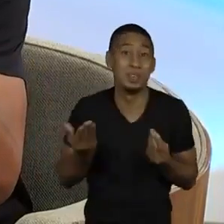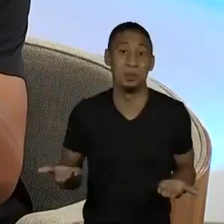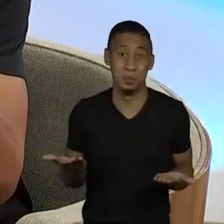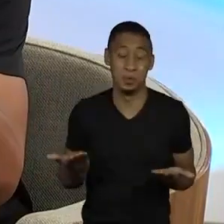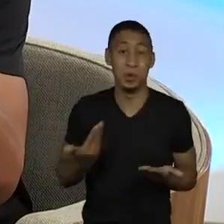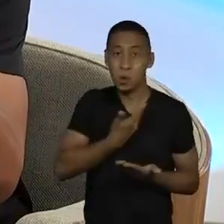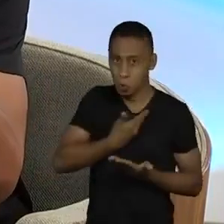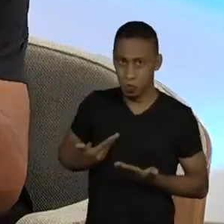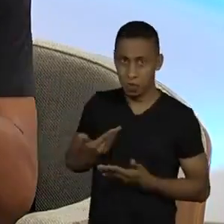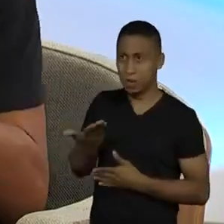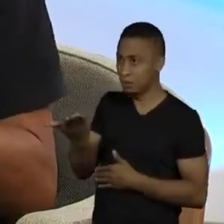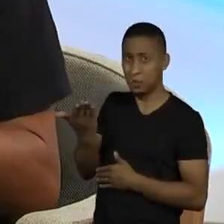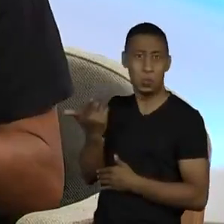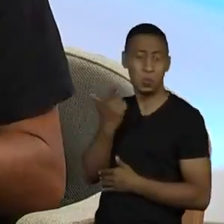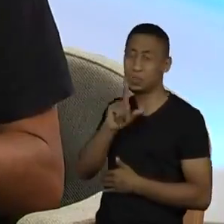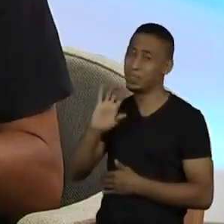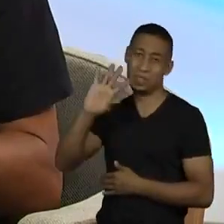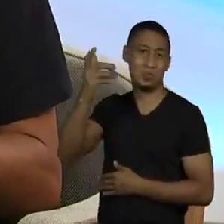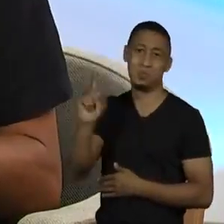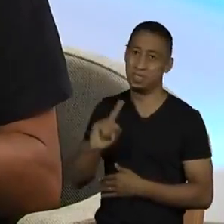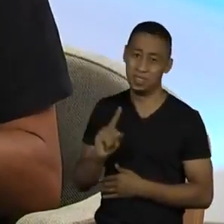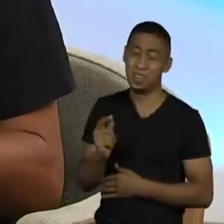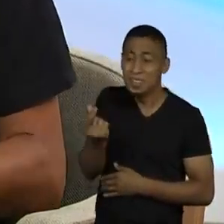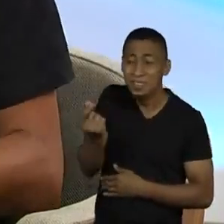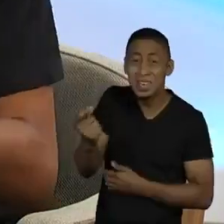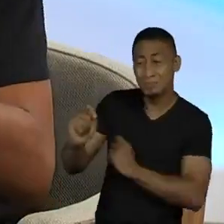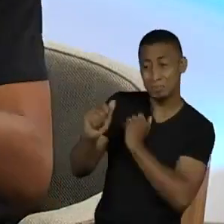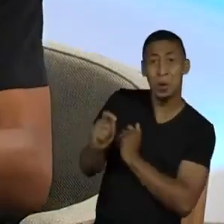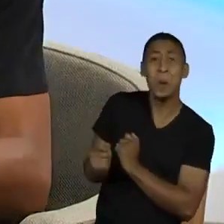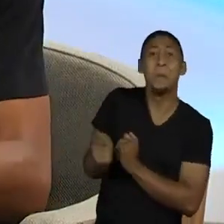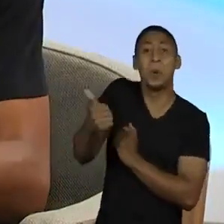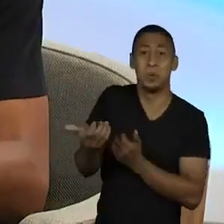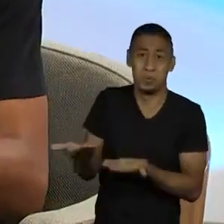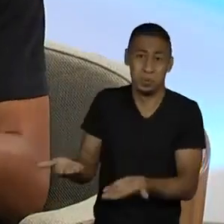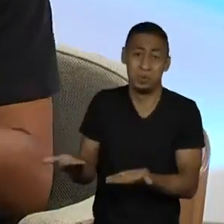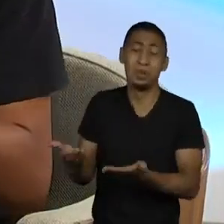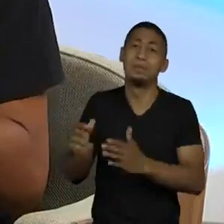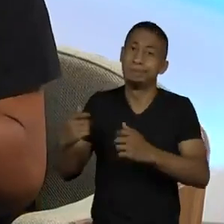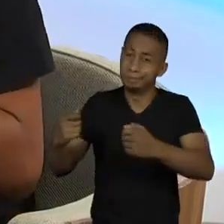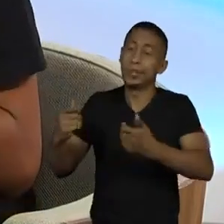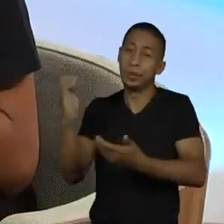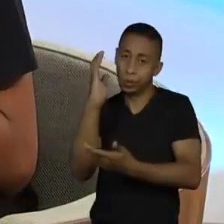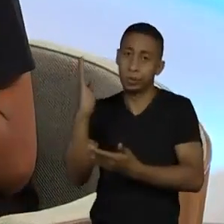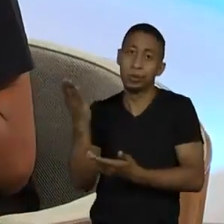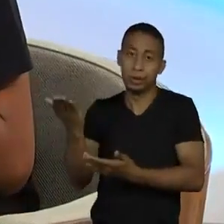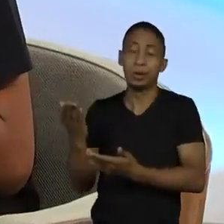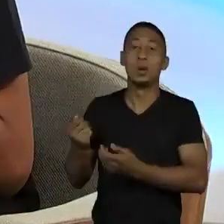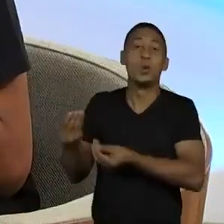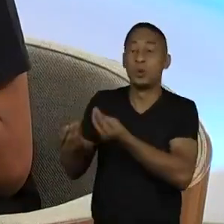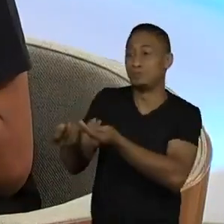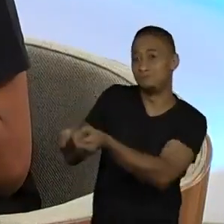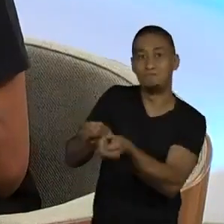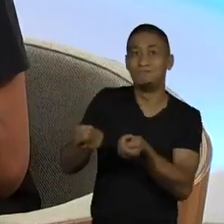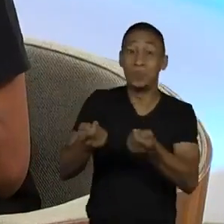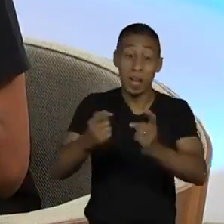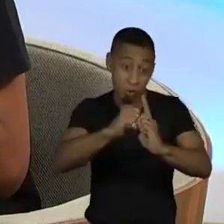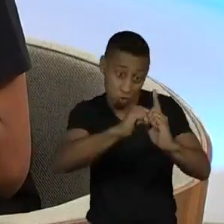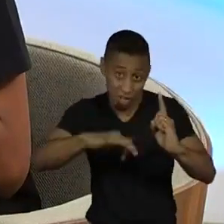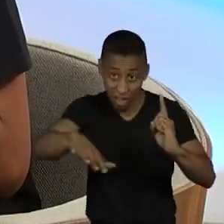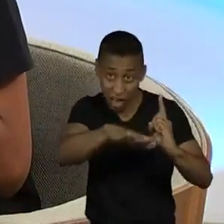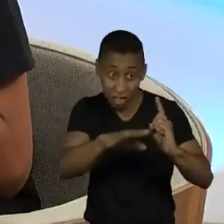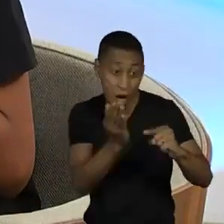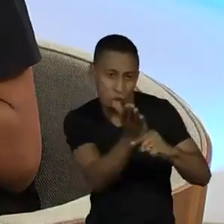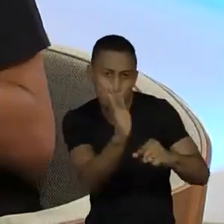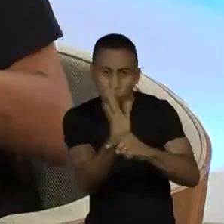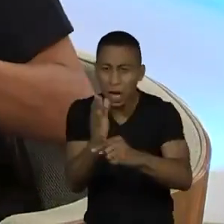o governo não vai resolver esse problema Apesar dele ter um papel fundamental e ter que liderar nessa crise e só sociedade também não consegue